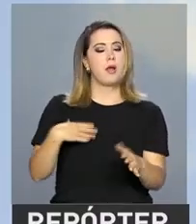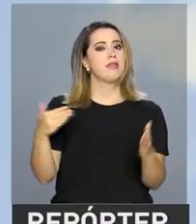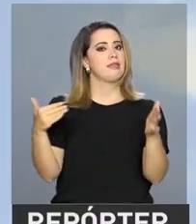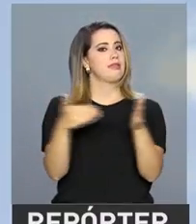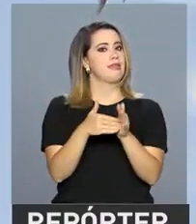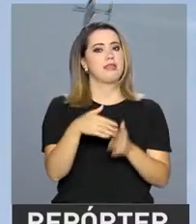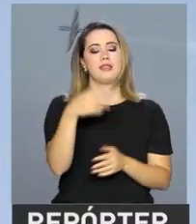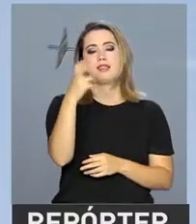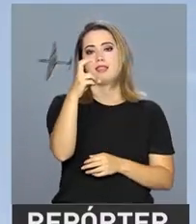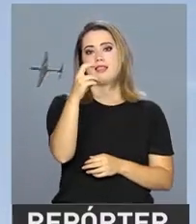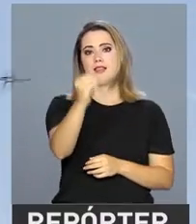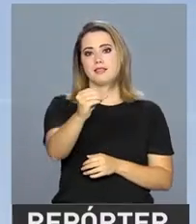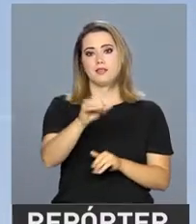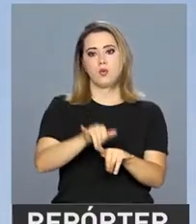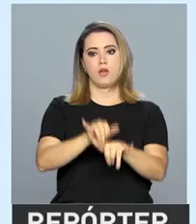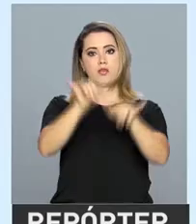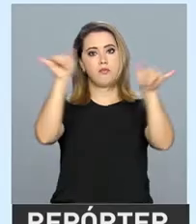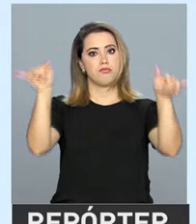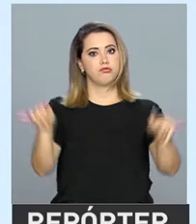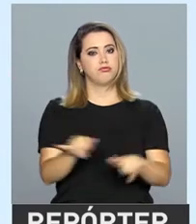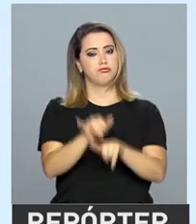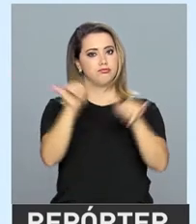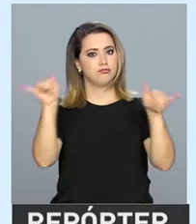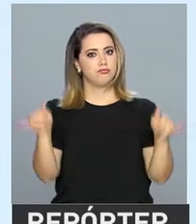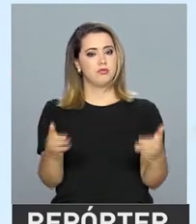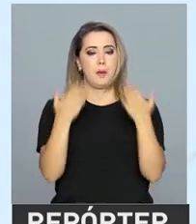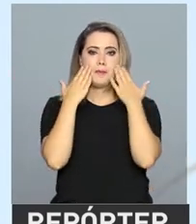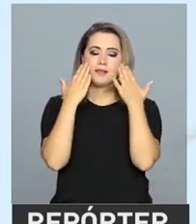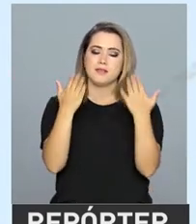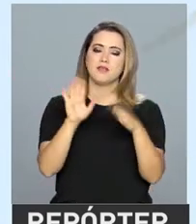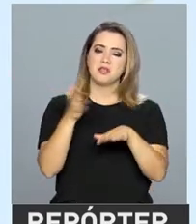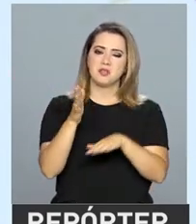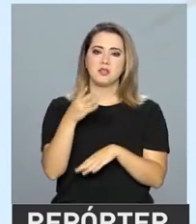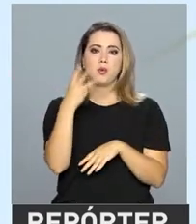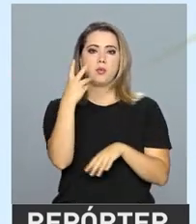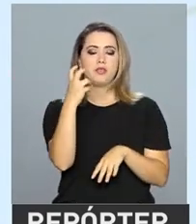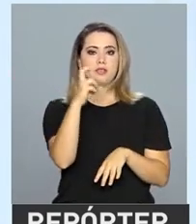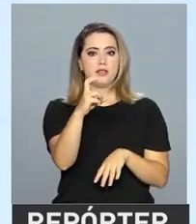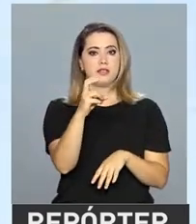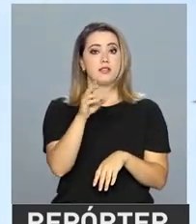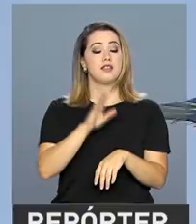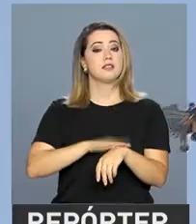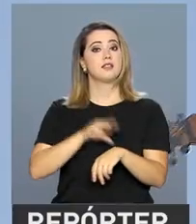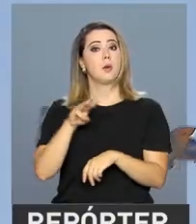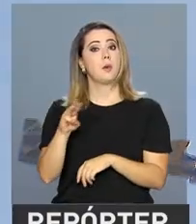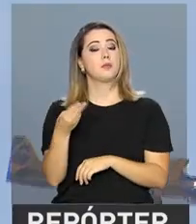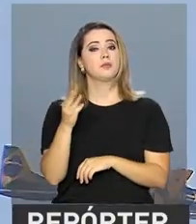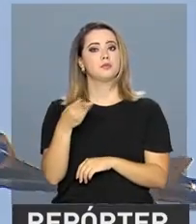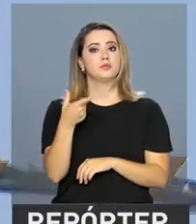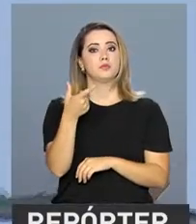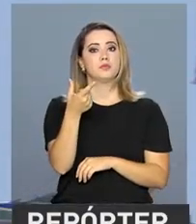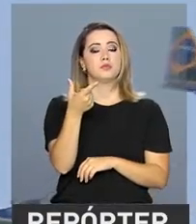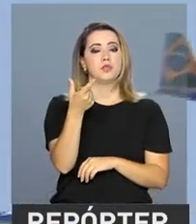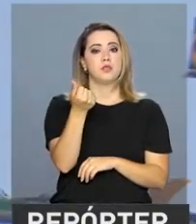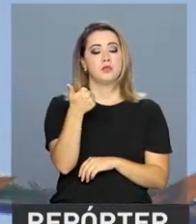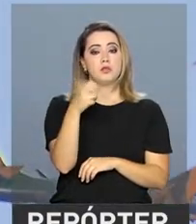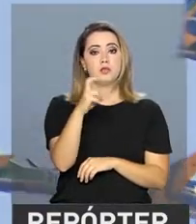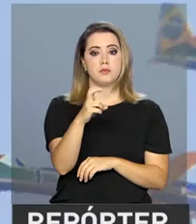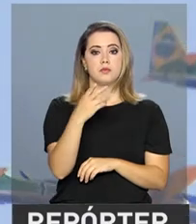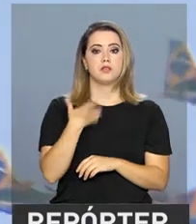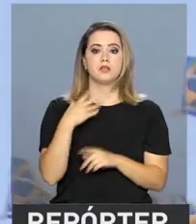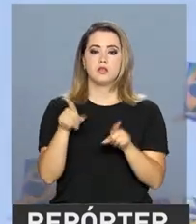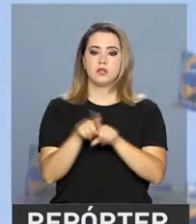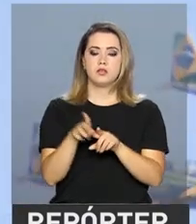50 manobras de acrobacias no ar, em um show que dura cerca de 35 minutos. Em 2015, a Esquadrilha adotou